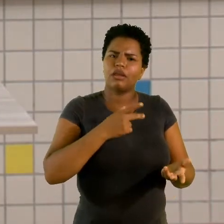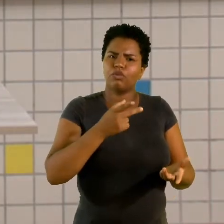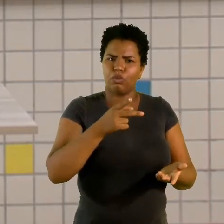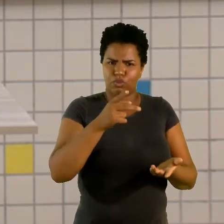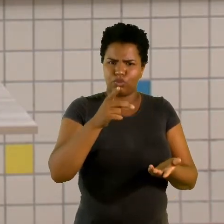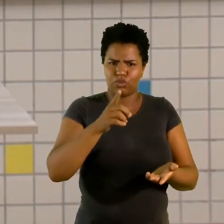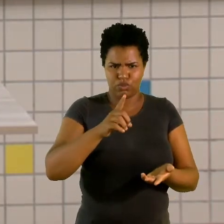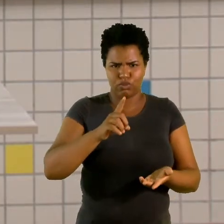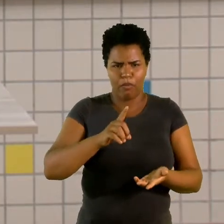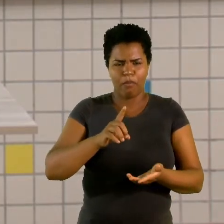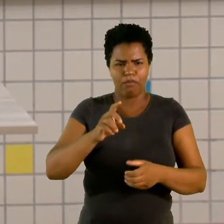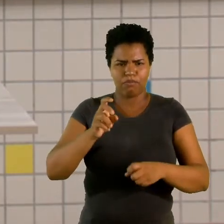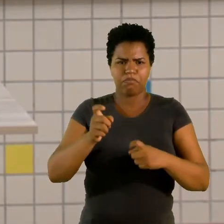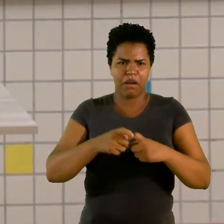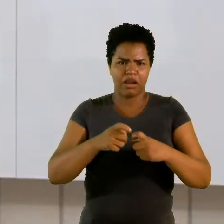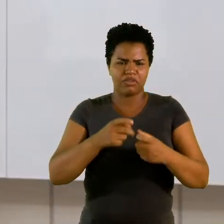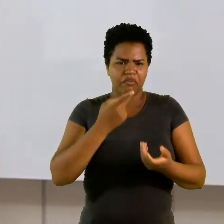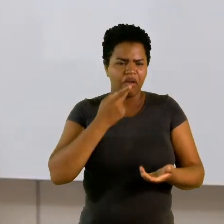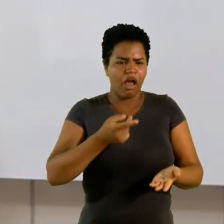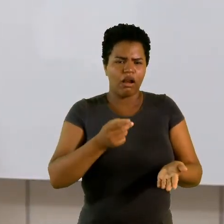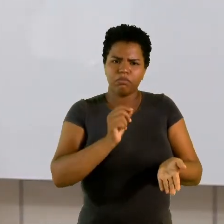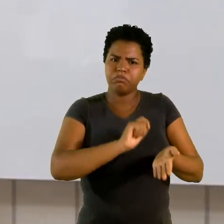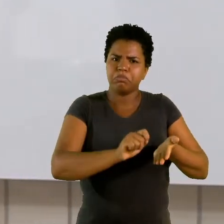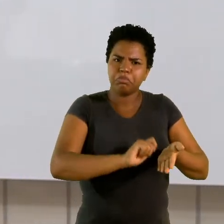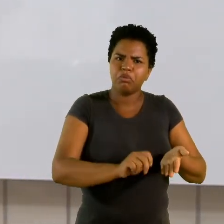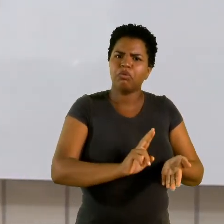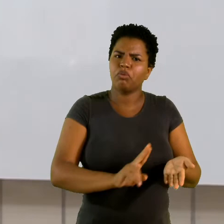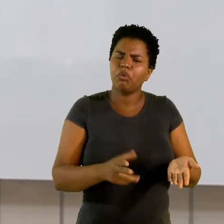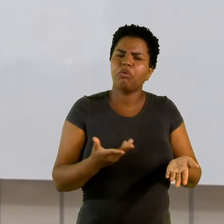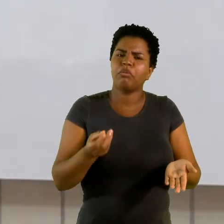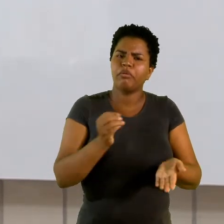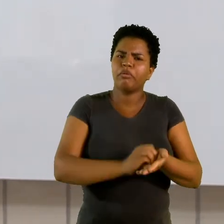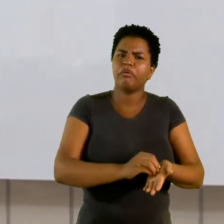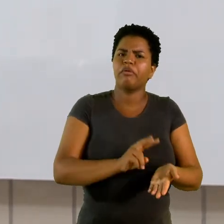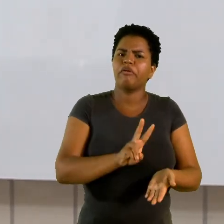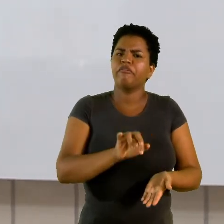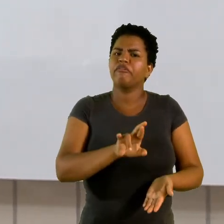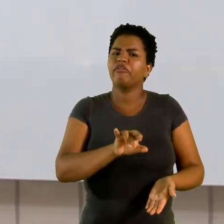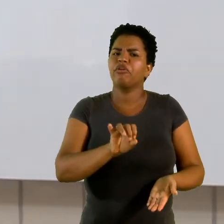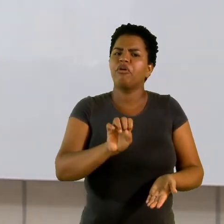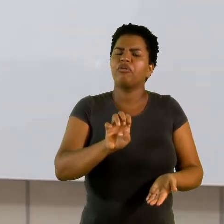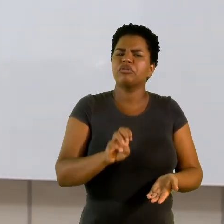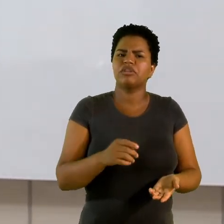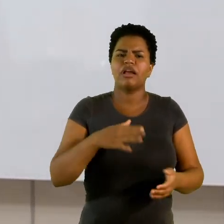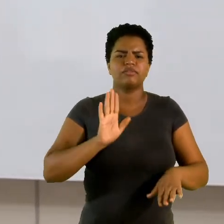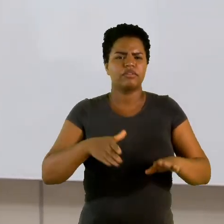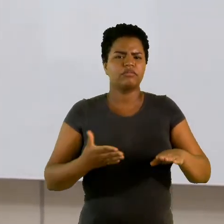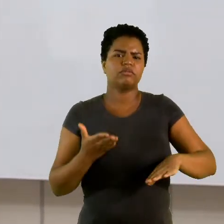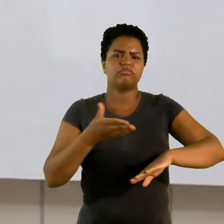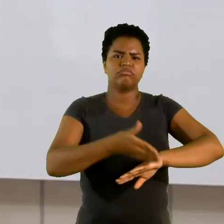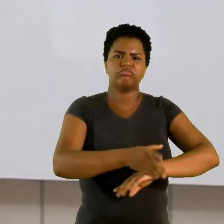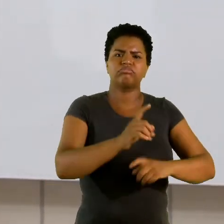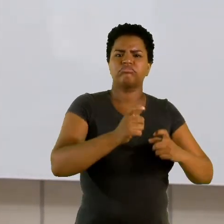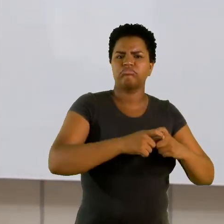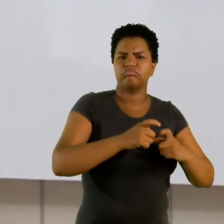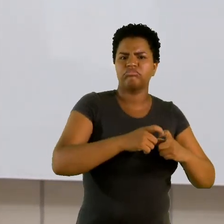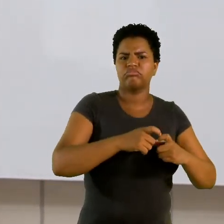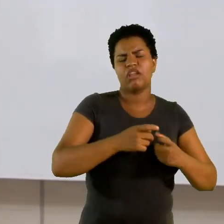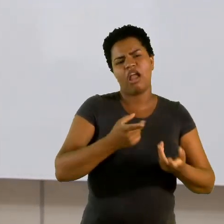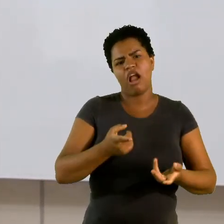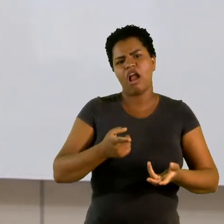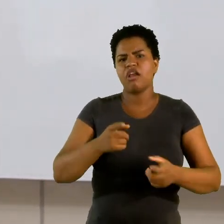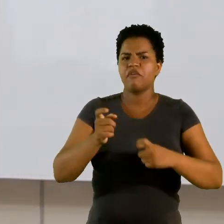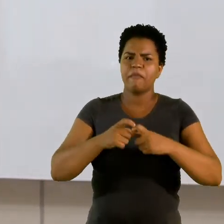virose. Às vezes a gente vai até ao médico, né? Lá, e ele fala assim, não, vou te passar, você beba